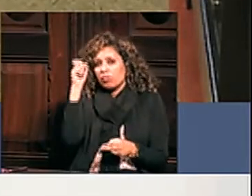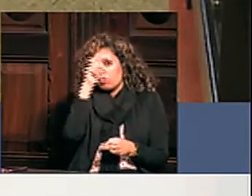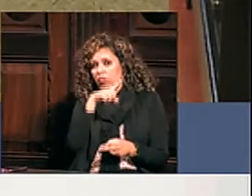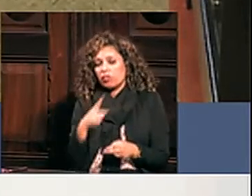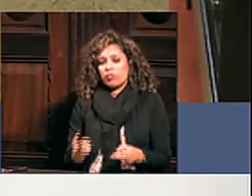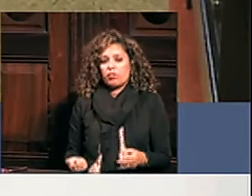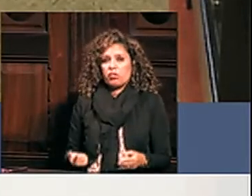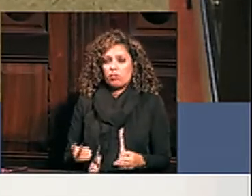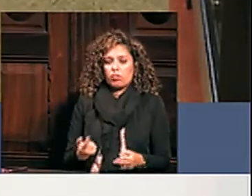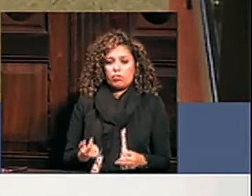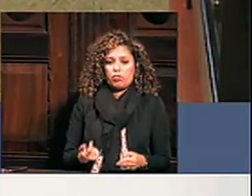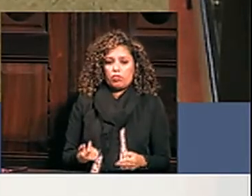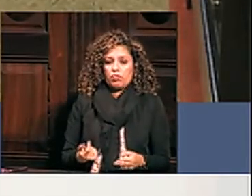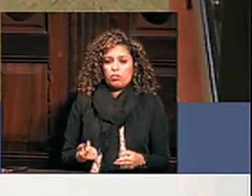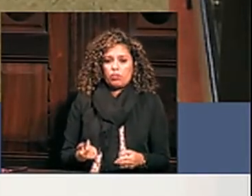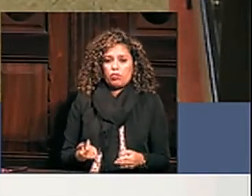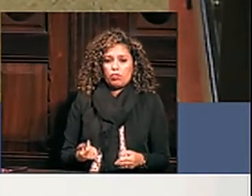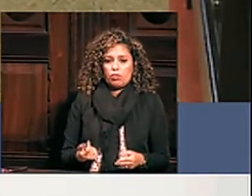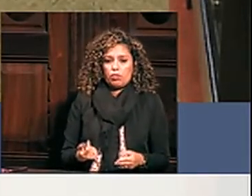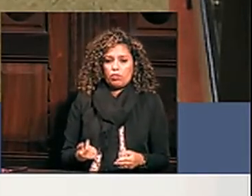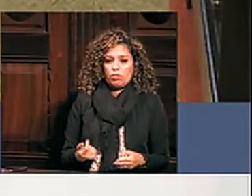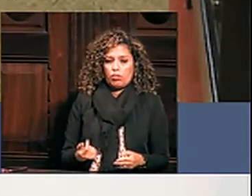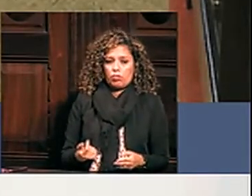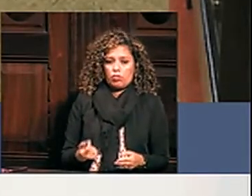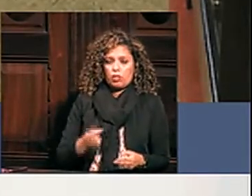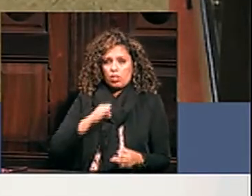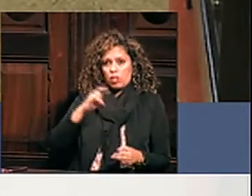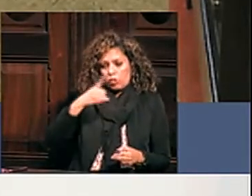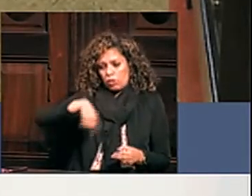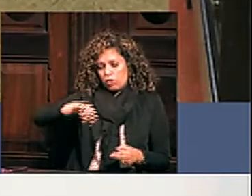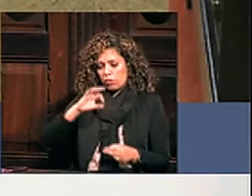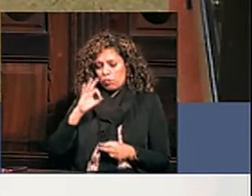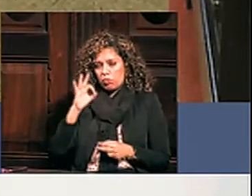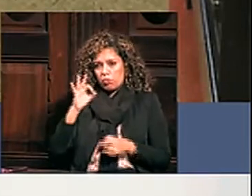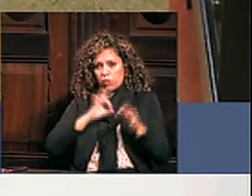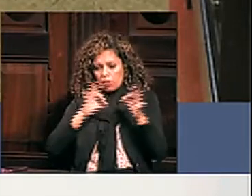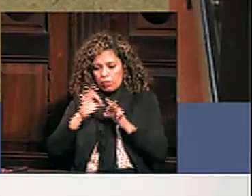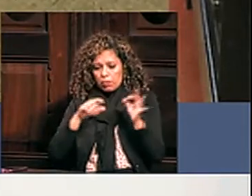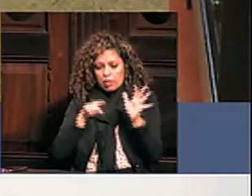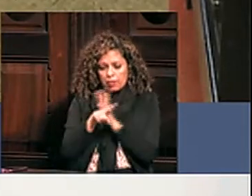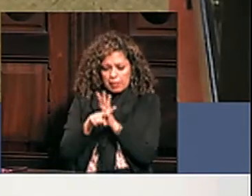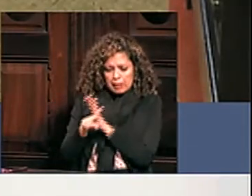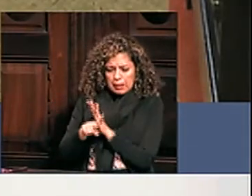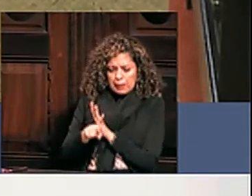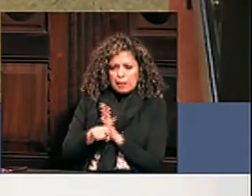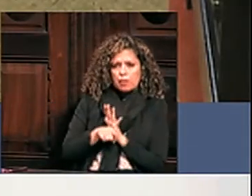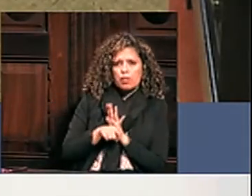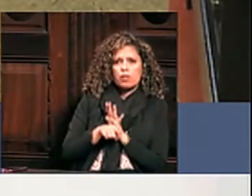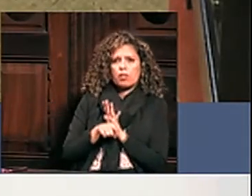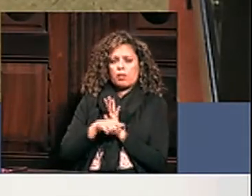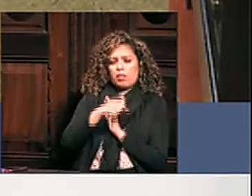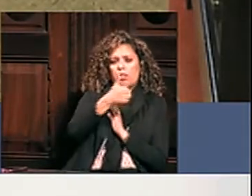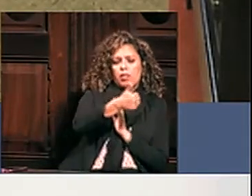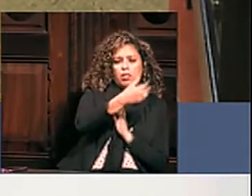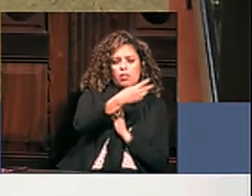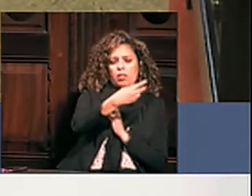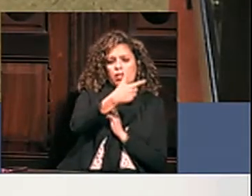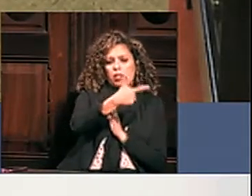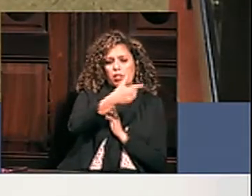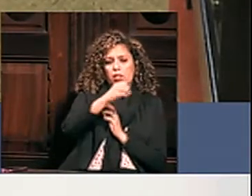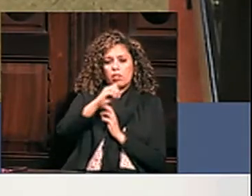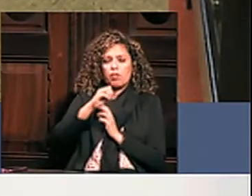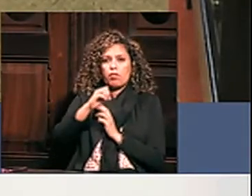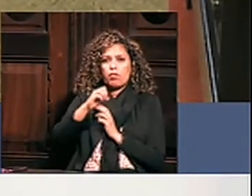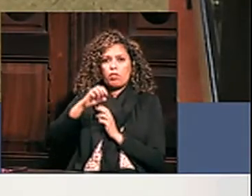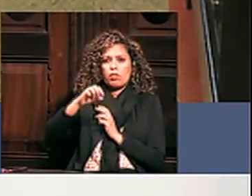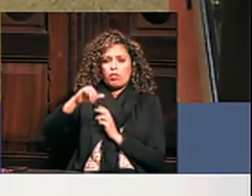por 9. Então, 120 milhões de reais por ano, vezes 9, vai dar 1 bilhão